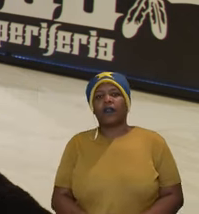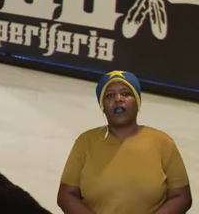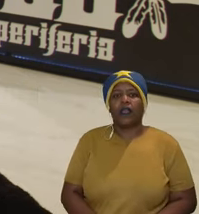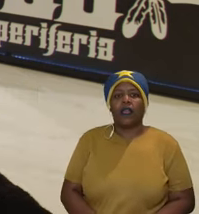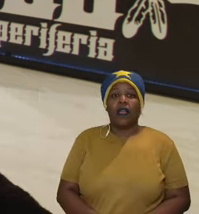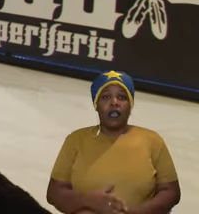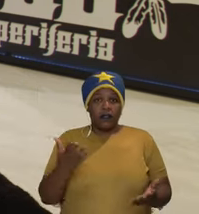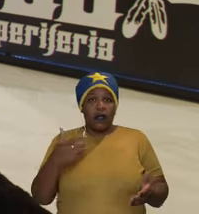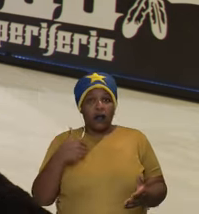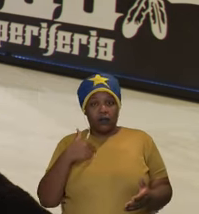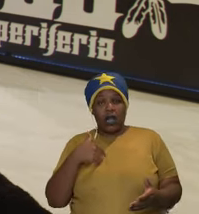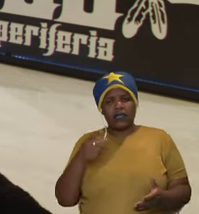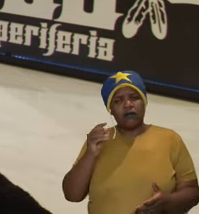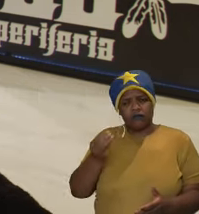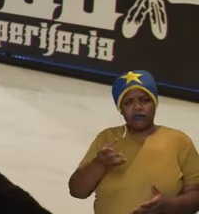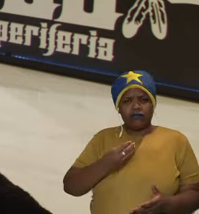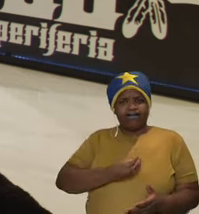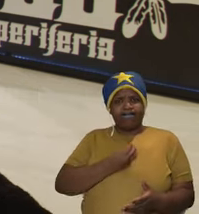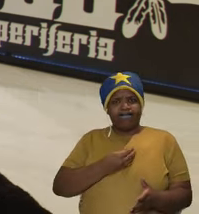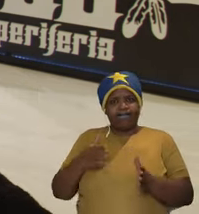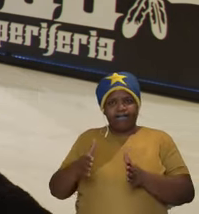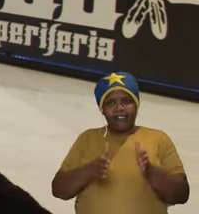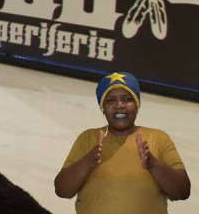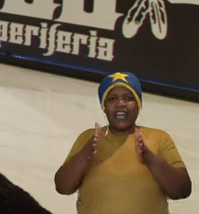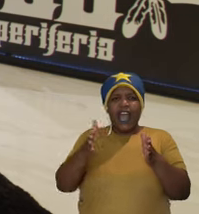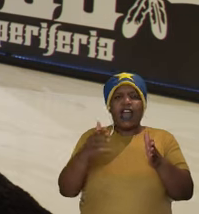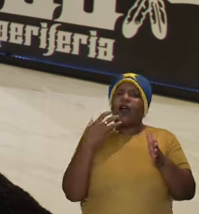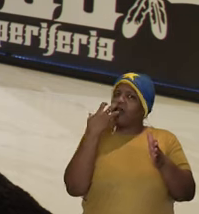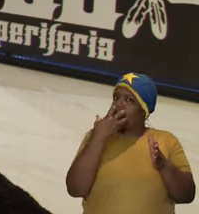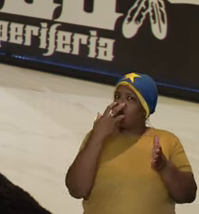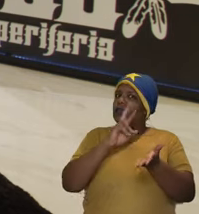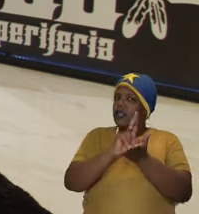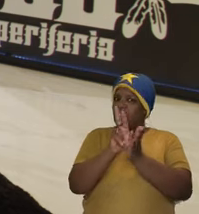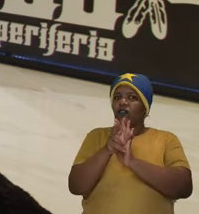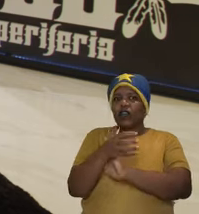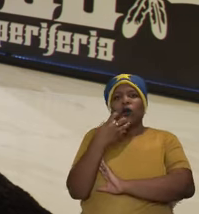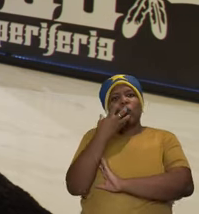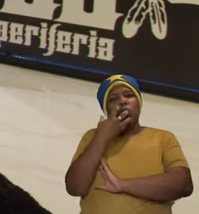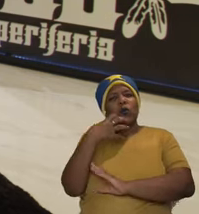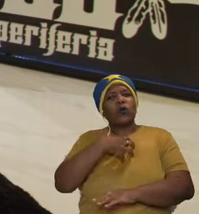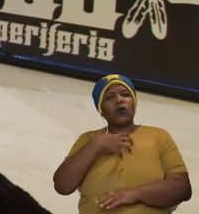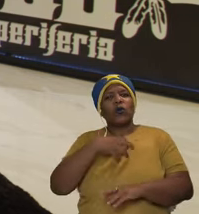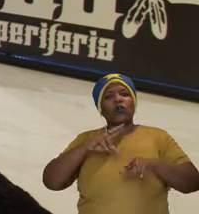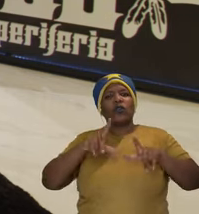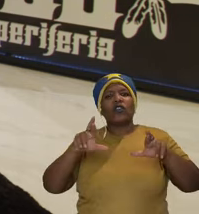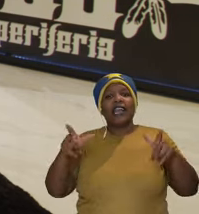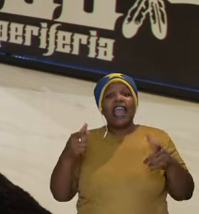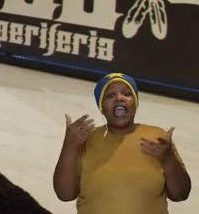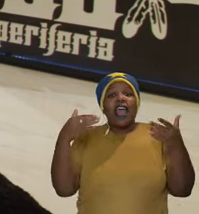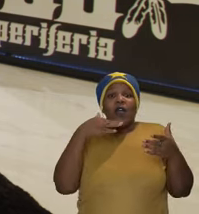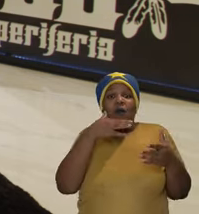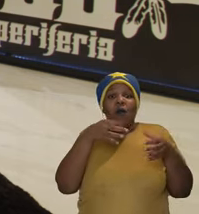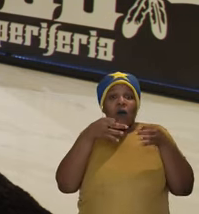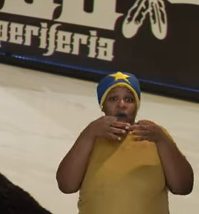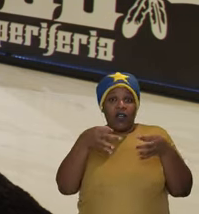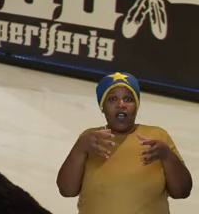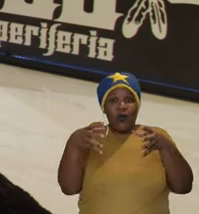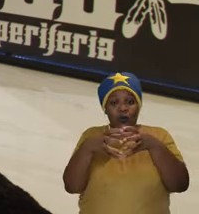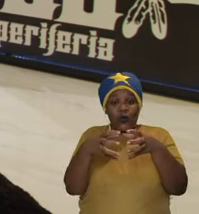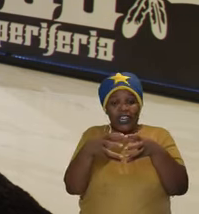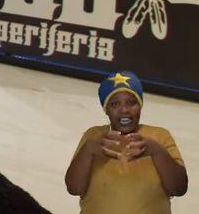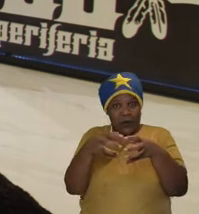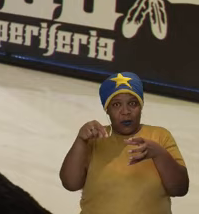nesse decorrer dessa estrada, a gente, porra, várias canções, né? Várias músicas de todo jeito. Muita. Eu acho que o Tribo da Periferia é isso, que tá